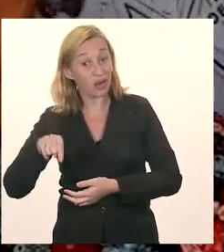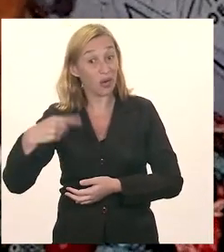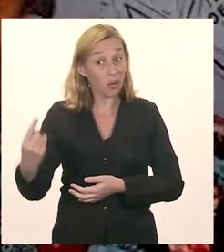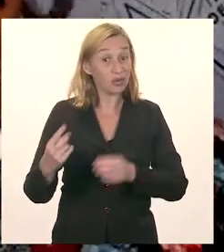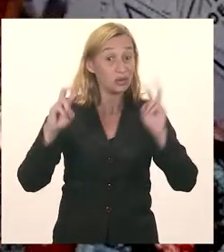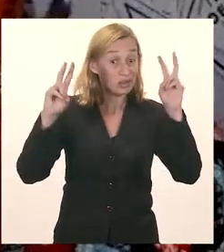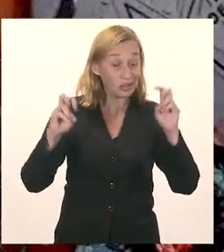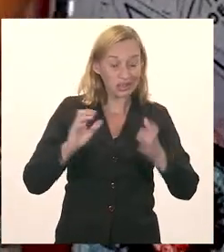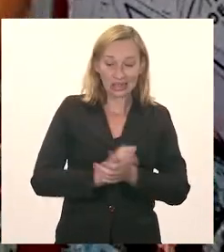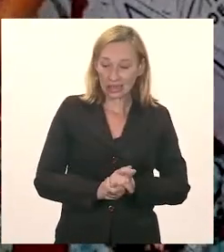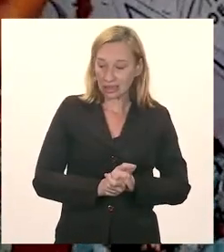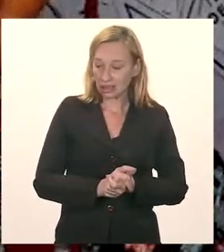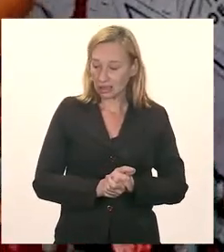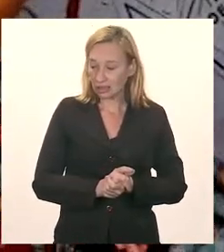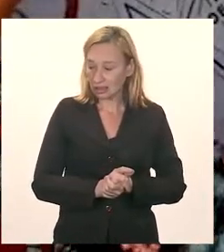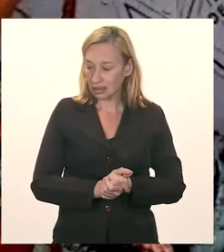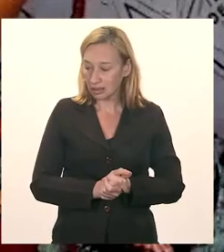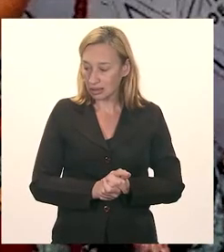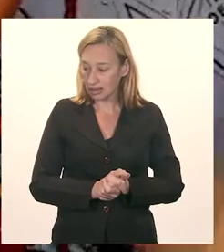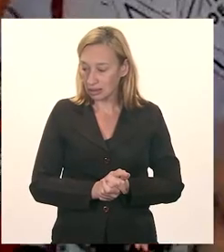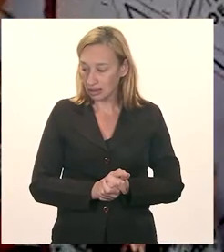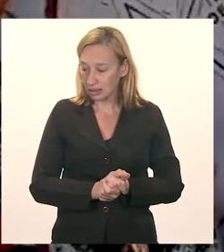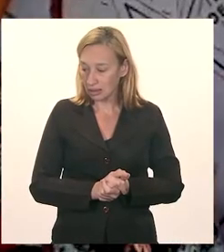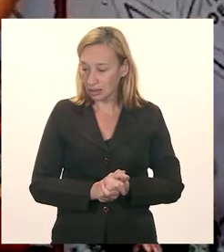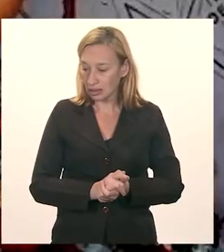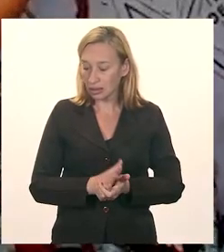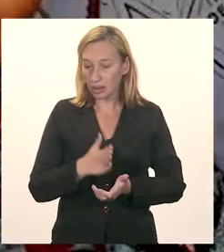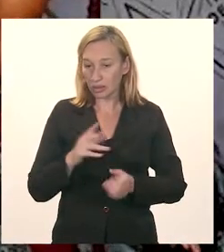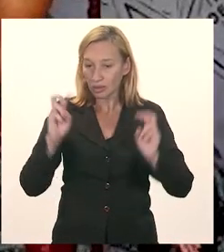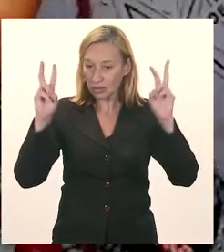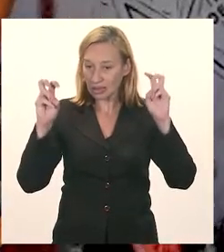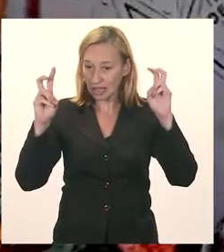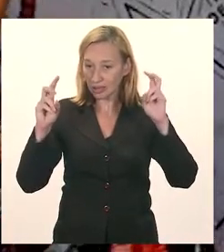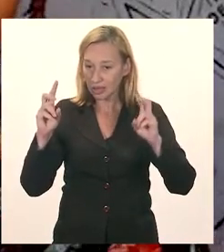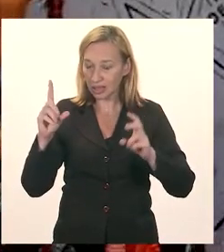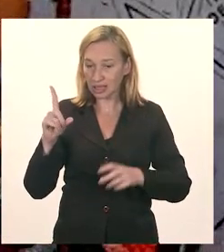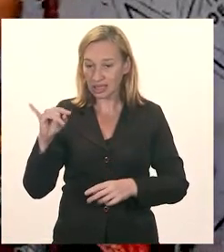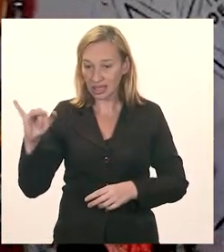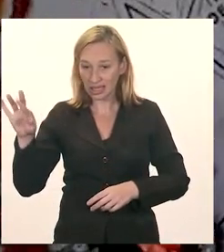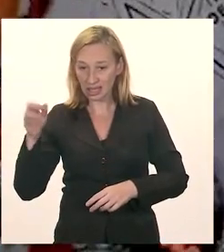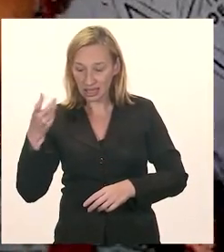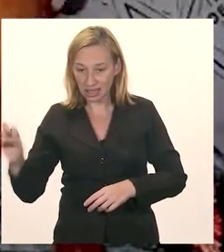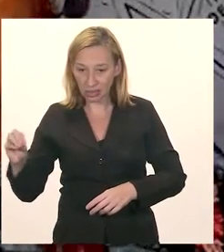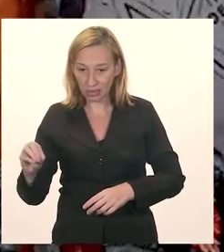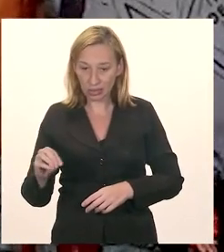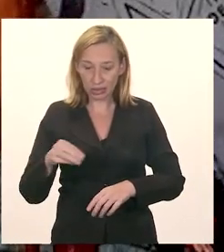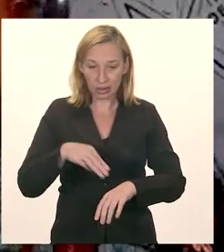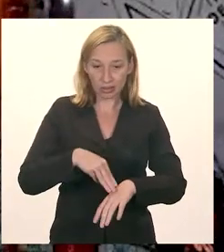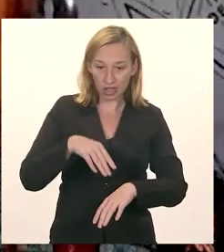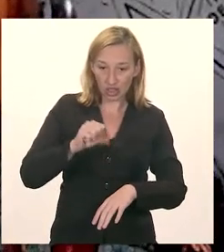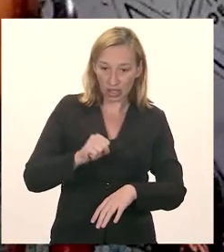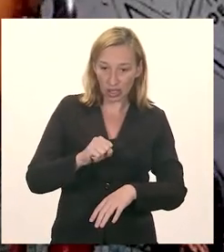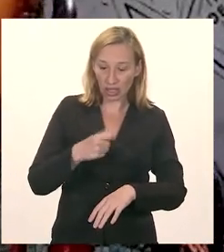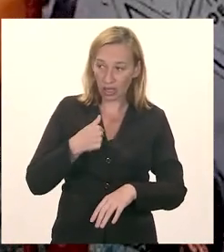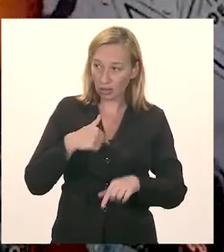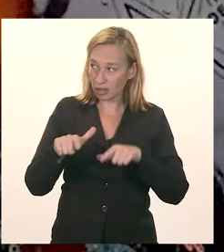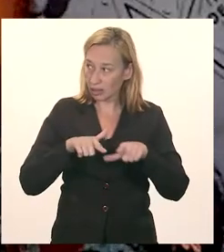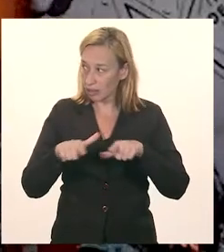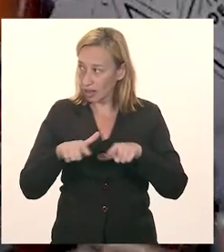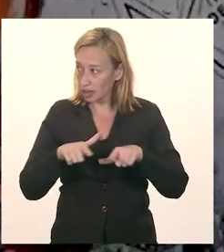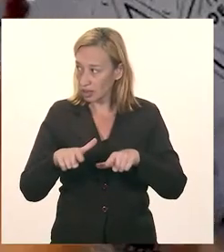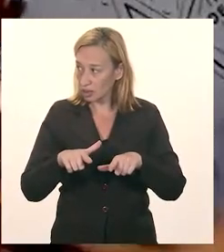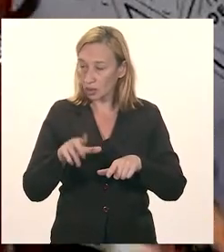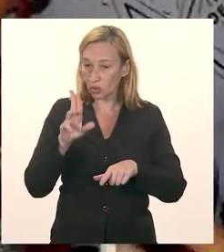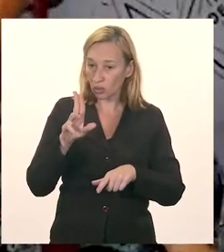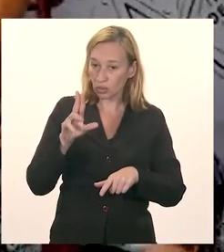outra questão. O meu tema da minha dissertação de mestrado, eu trabalhava com fungos, né? Então,